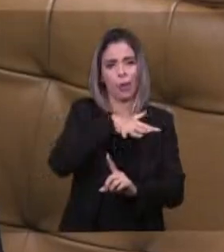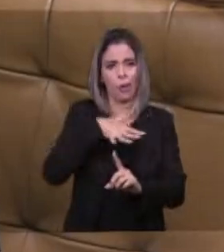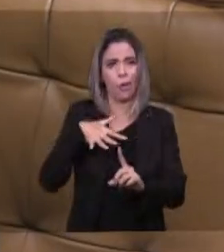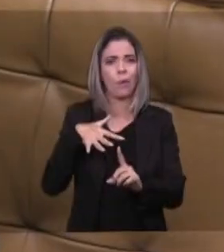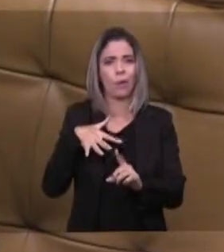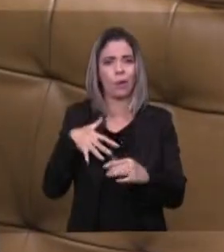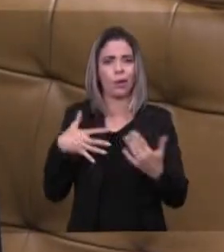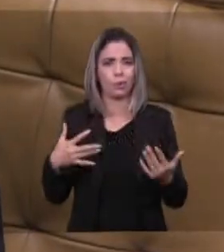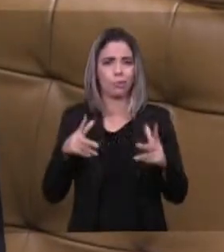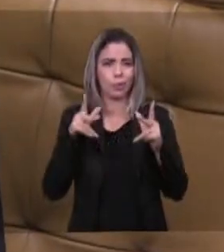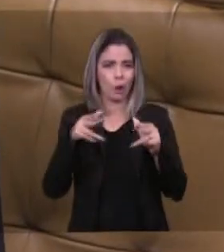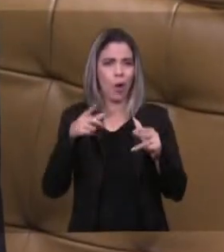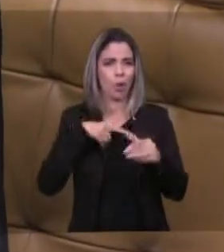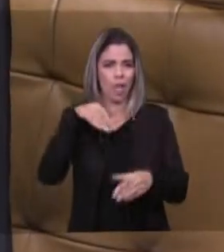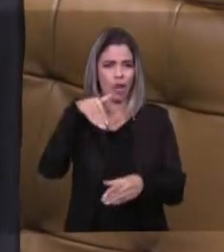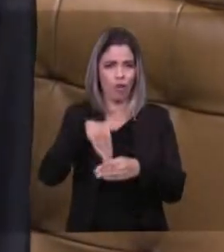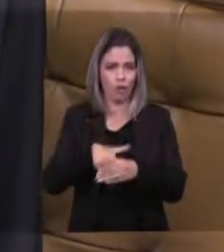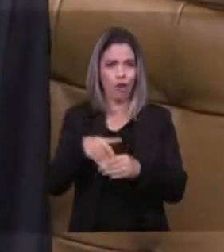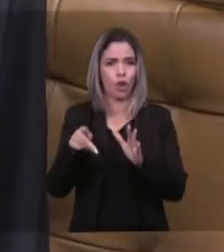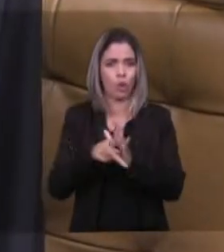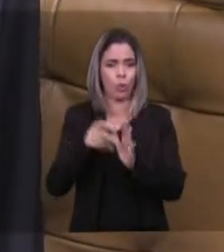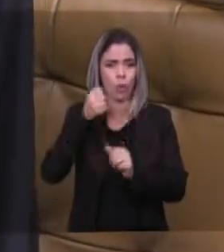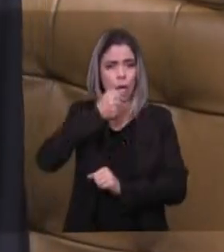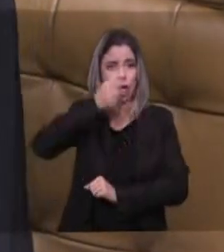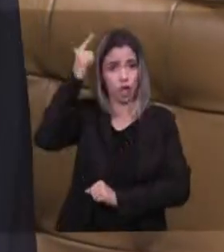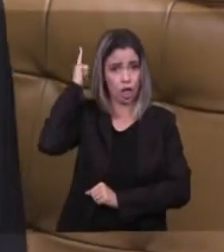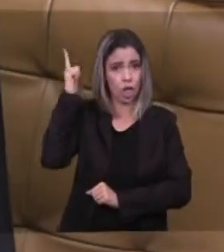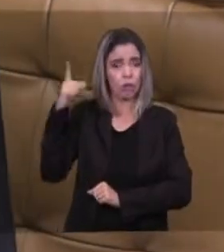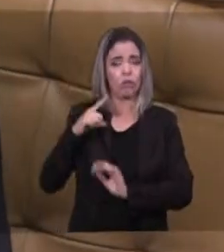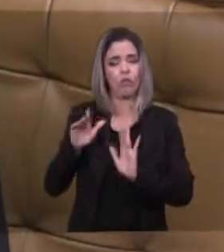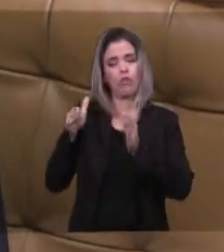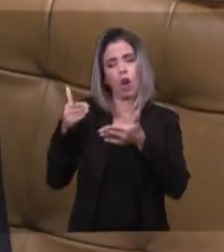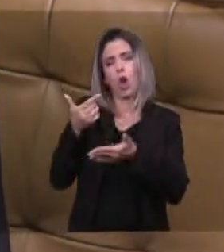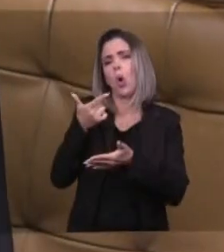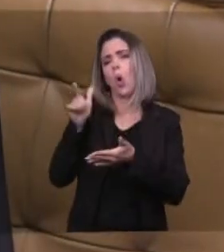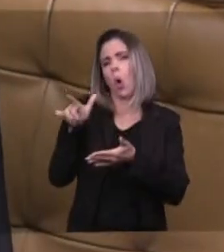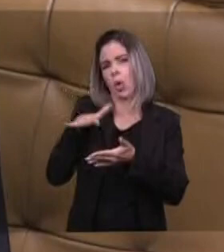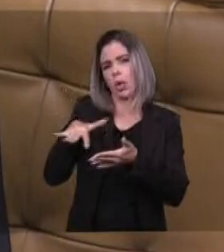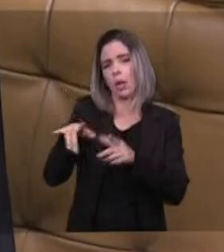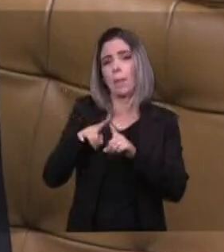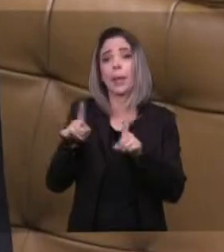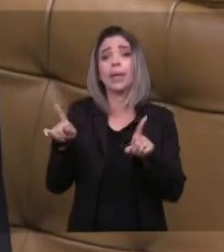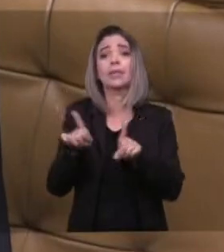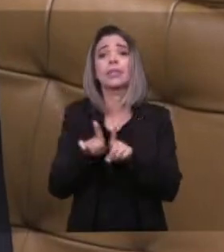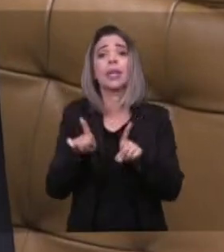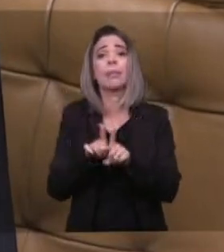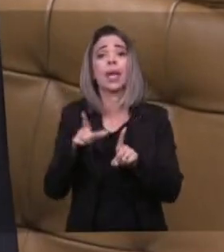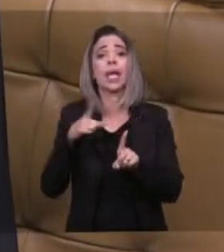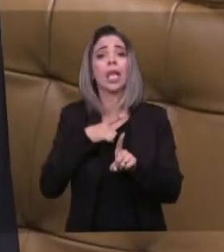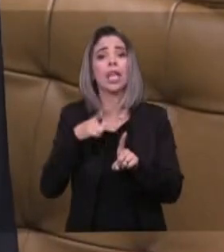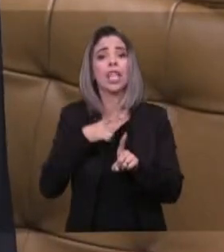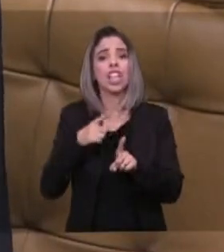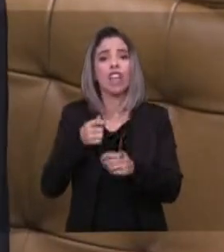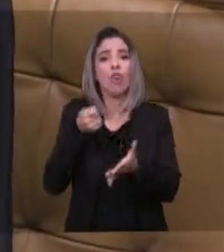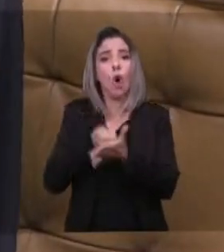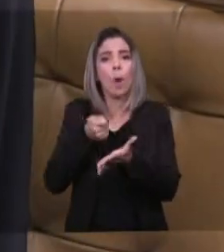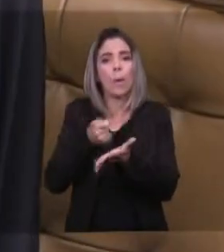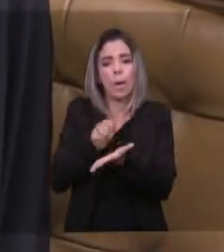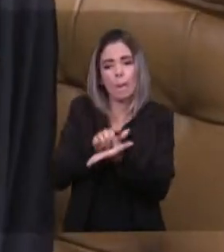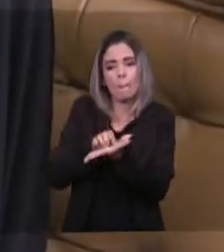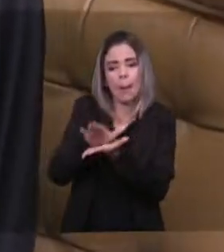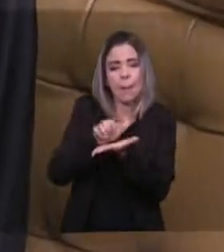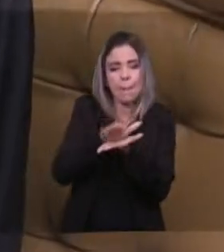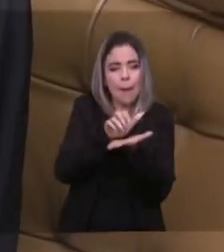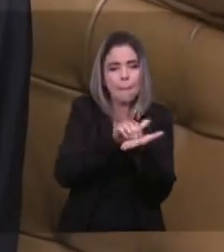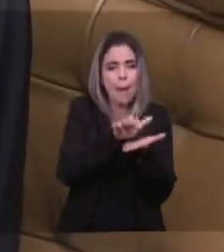como agora aparece no voto do ministro Alexandre, mas com outro viés, que também se houve desintrusão forçada